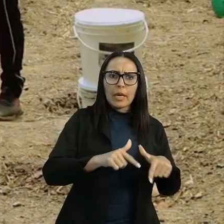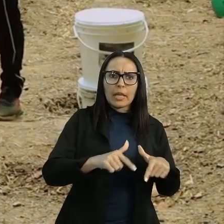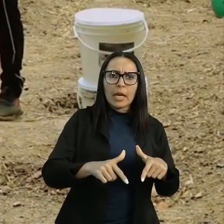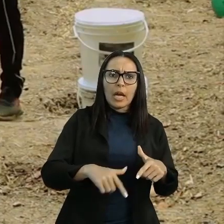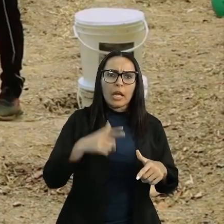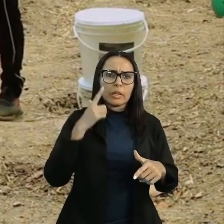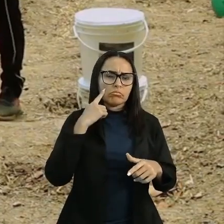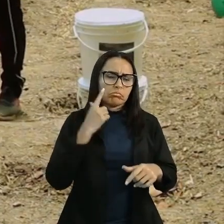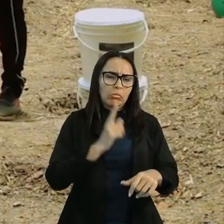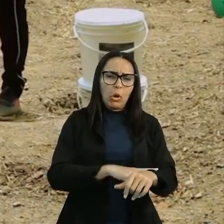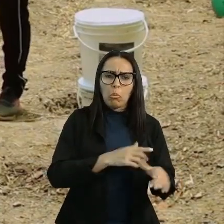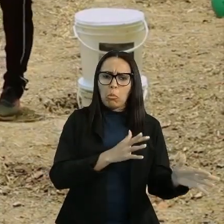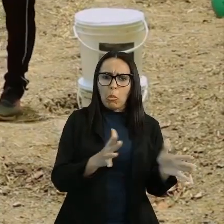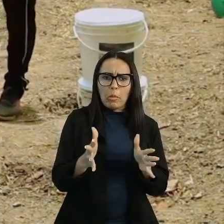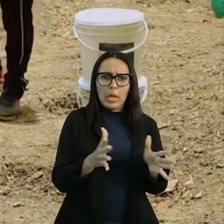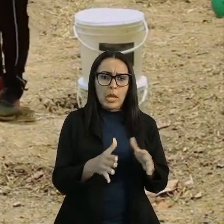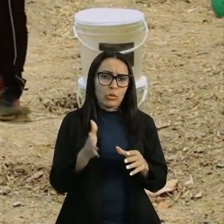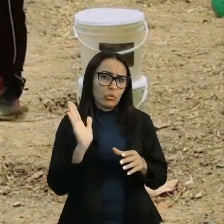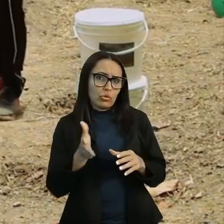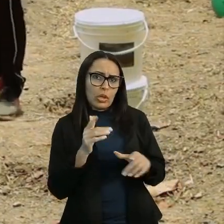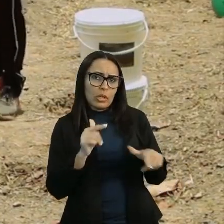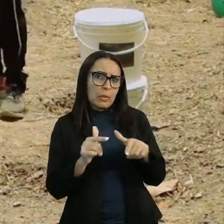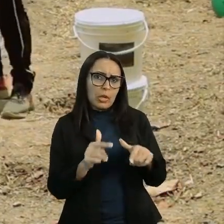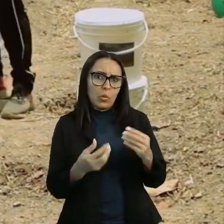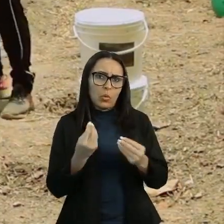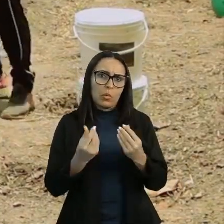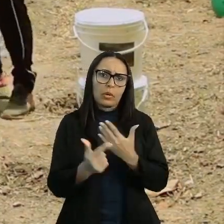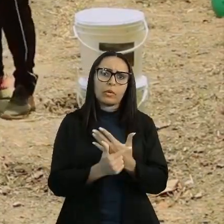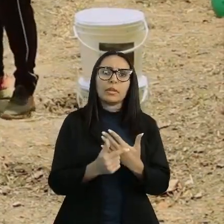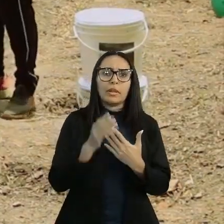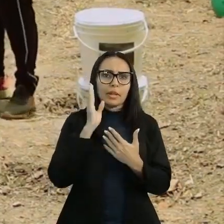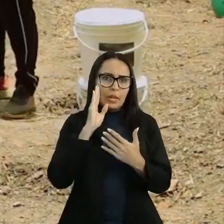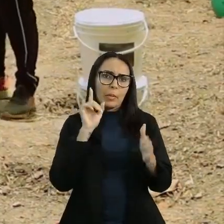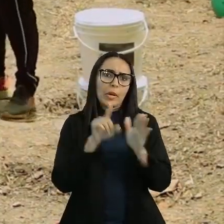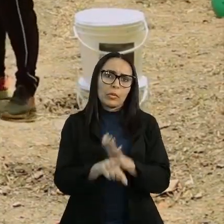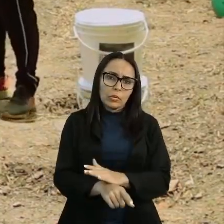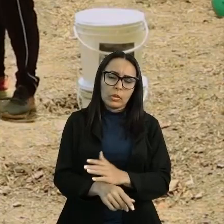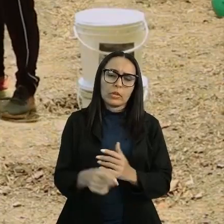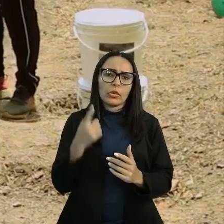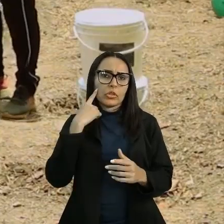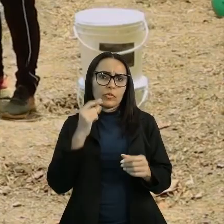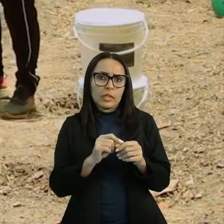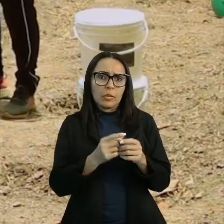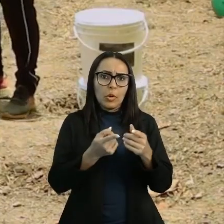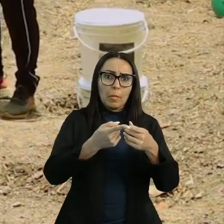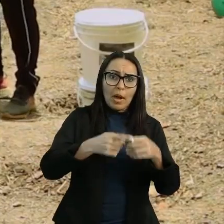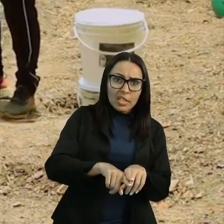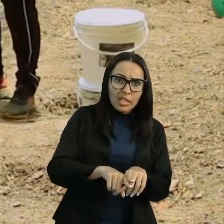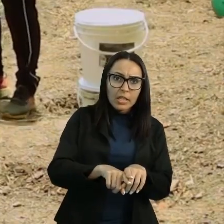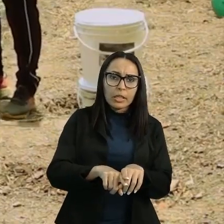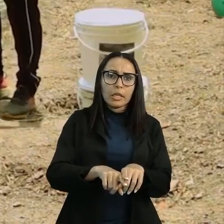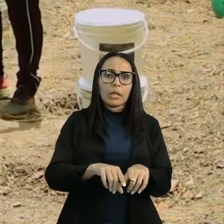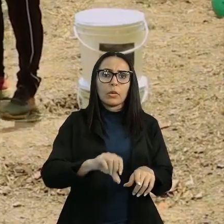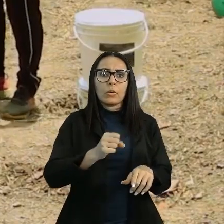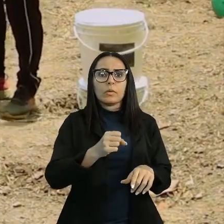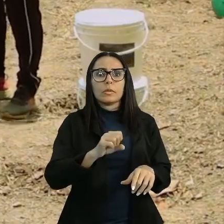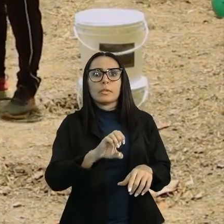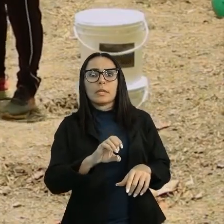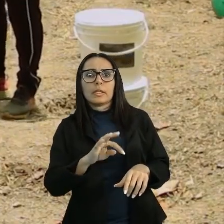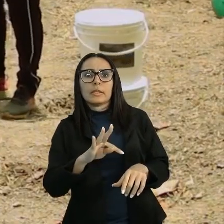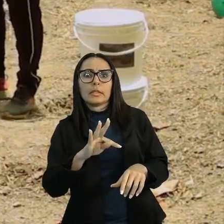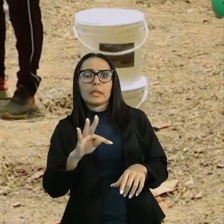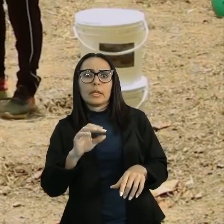gente relembrar aqui, a permacultura é aquela cultura permanente em que a gente tenta devolver para o ambiente o que foi extraído dele, né?